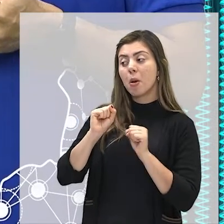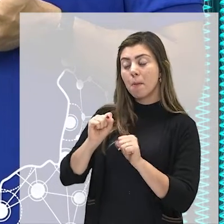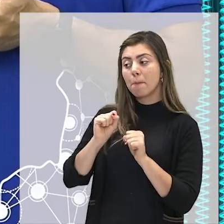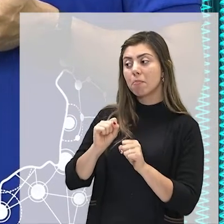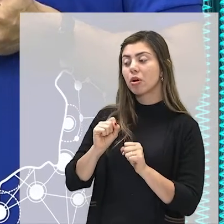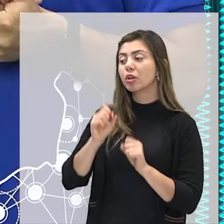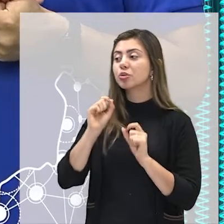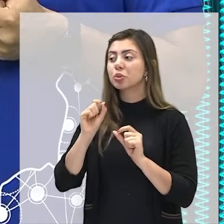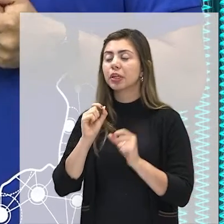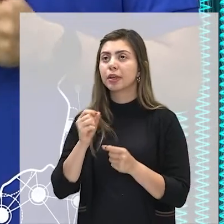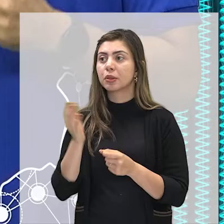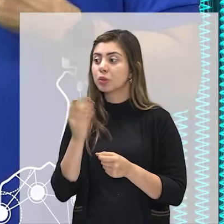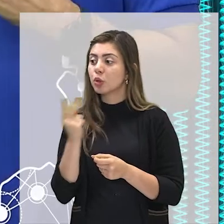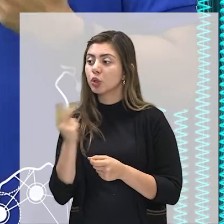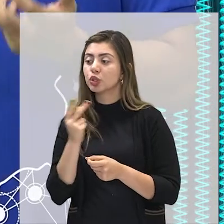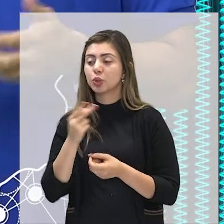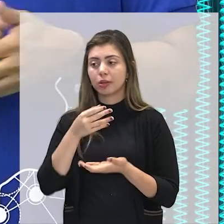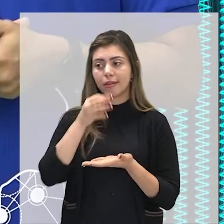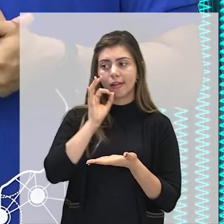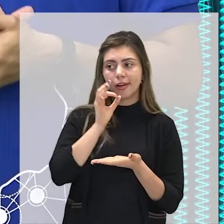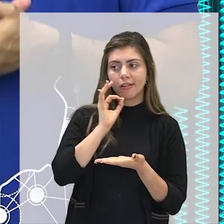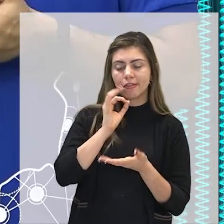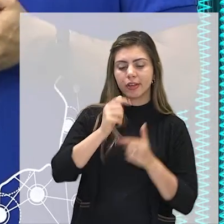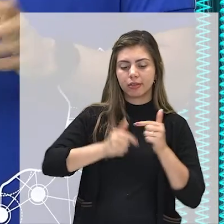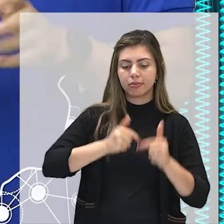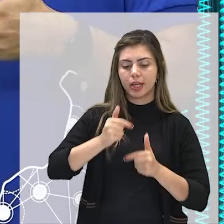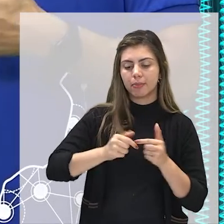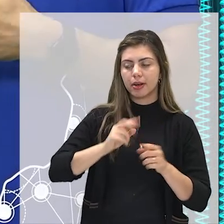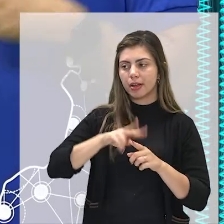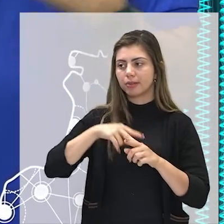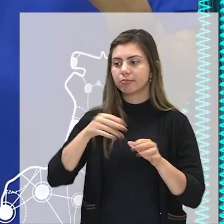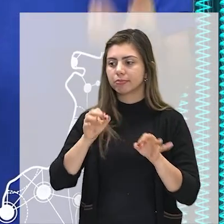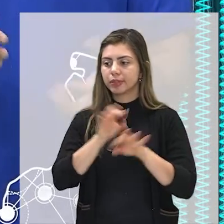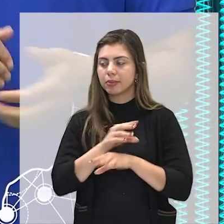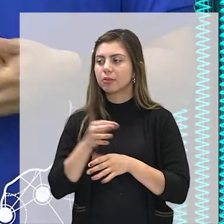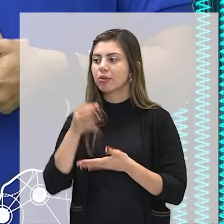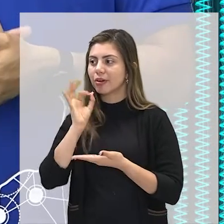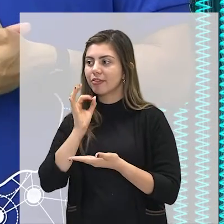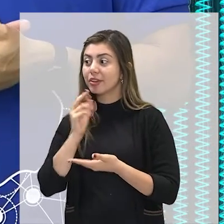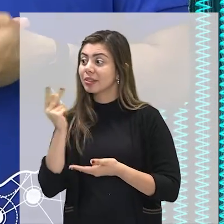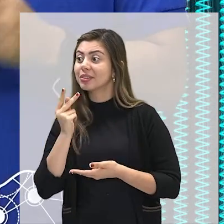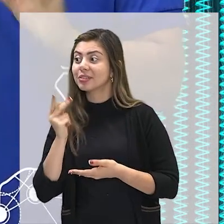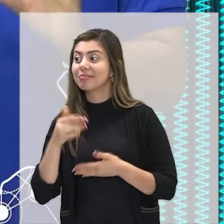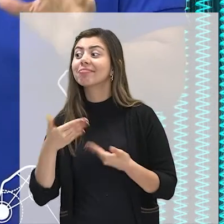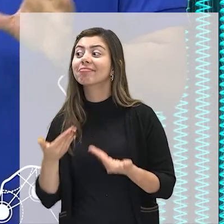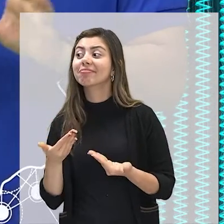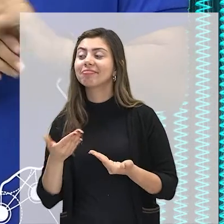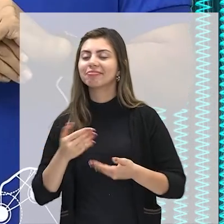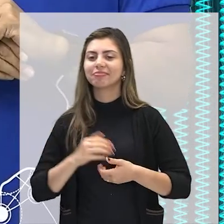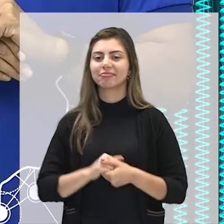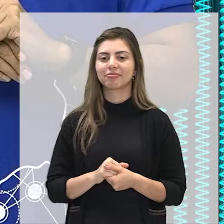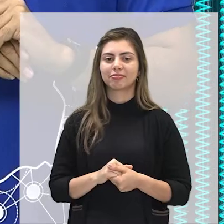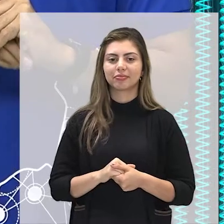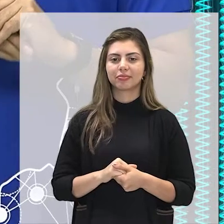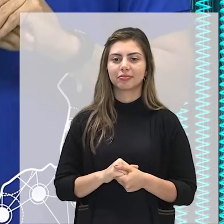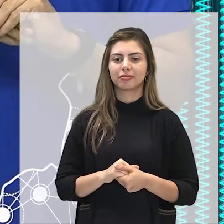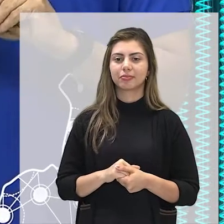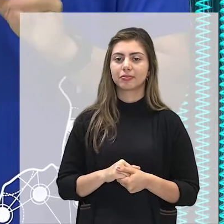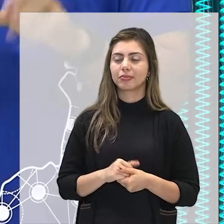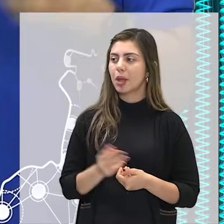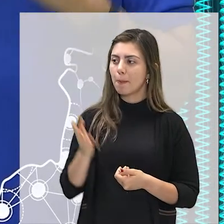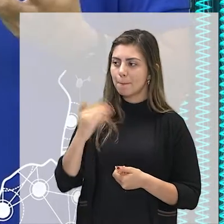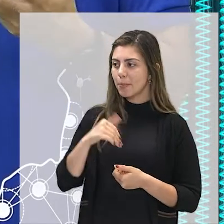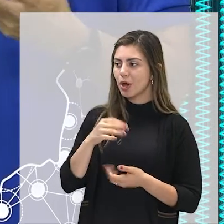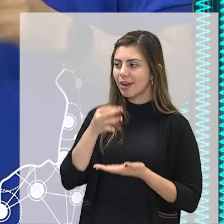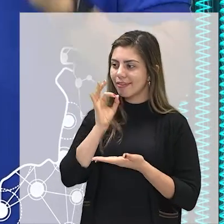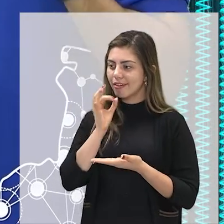após o trabalho, né? After work, após o trabalho, depois do trabalho. Então, vamos tomar um café depois do